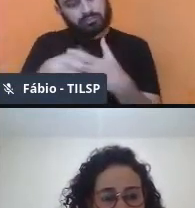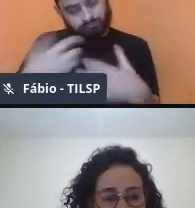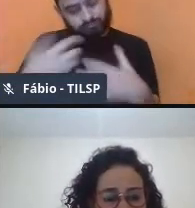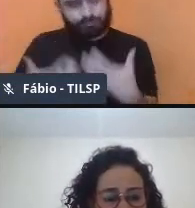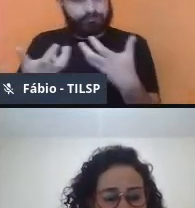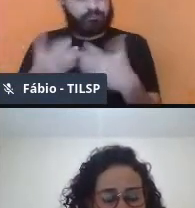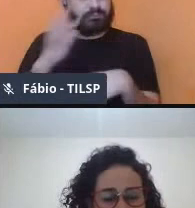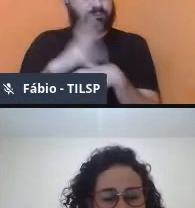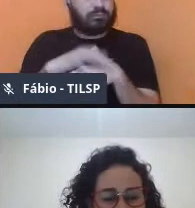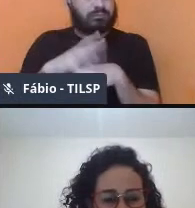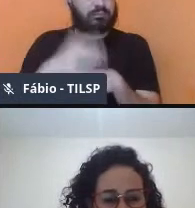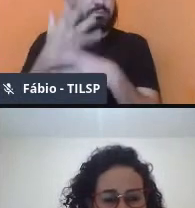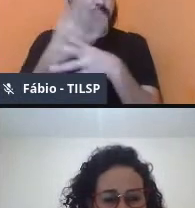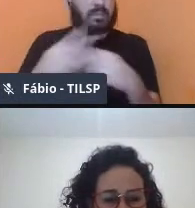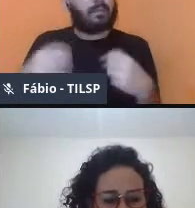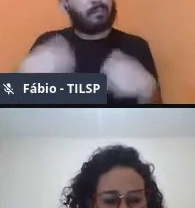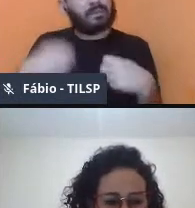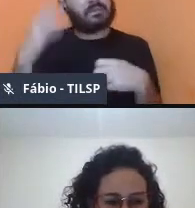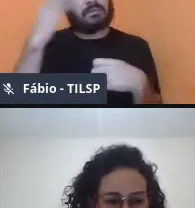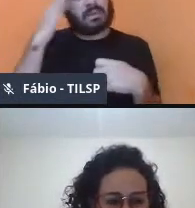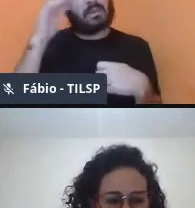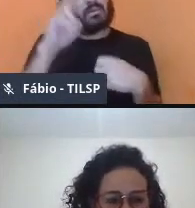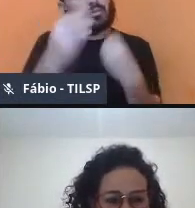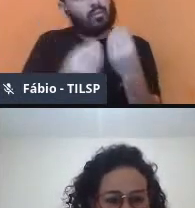precisa saber usar essas forças.